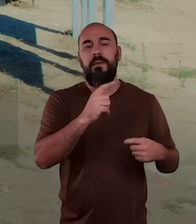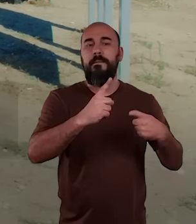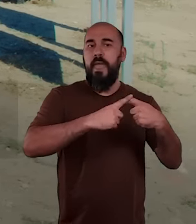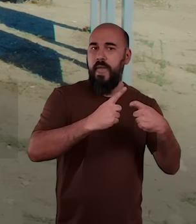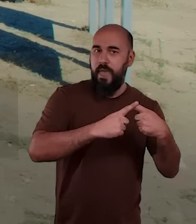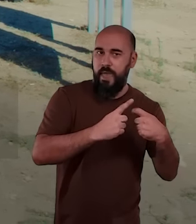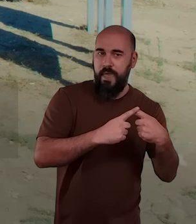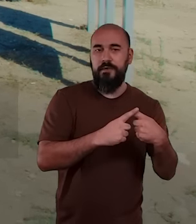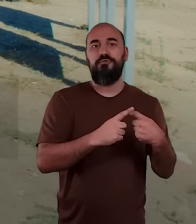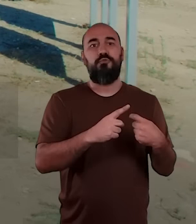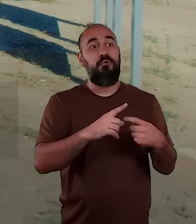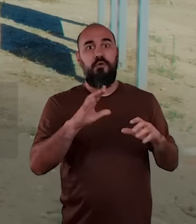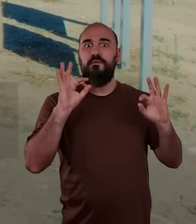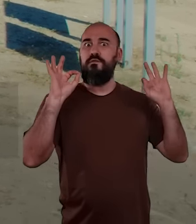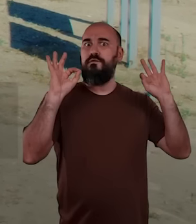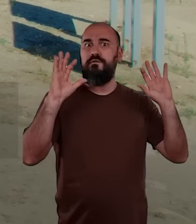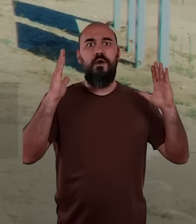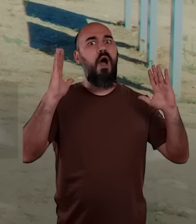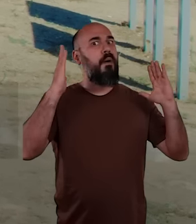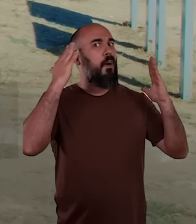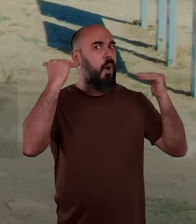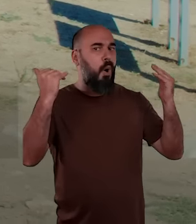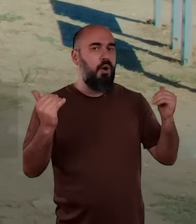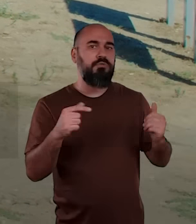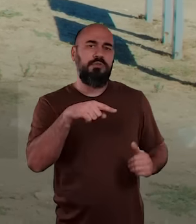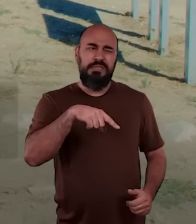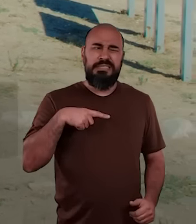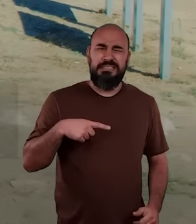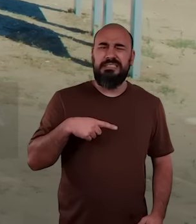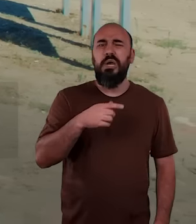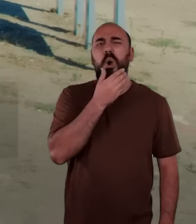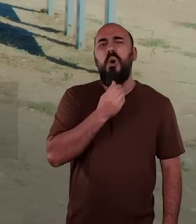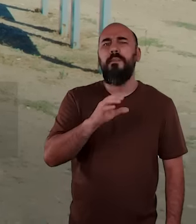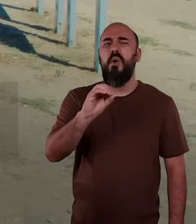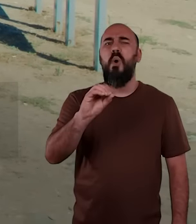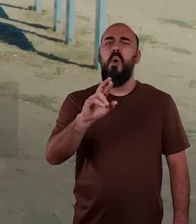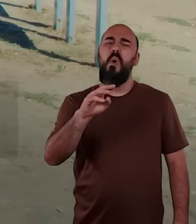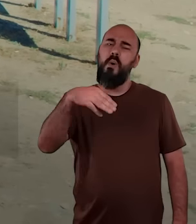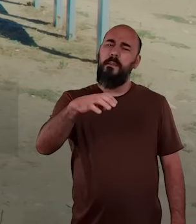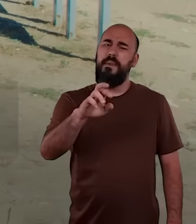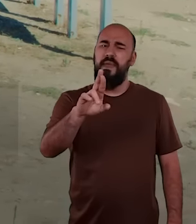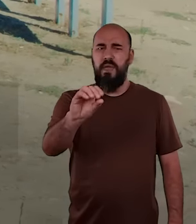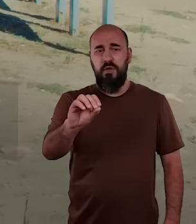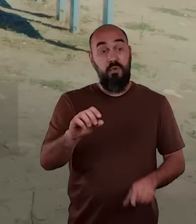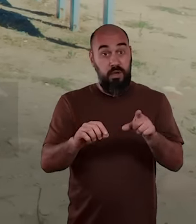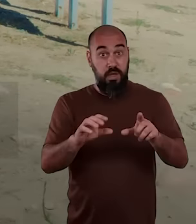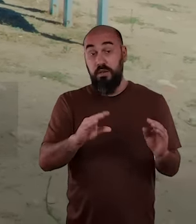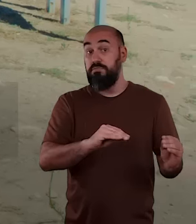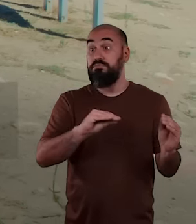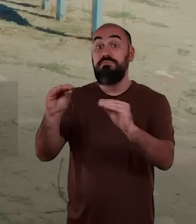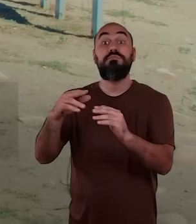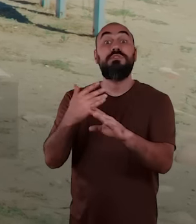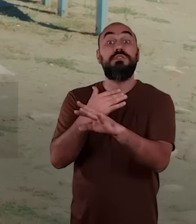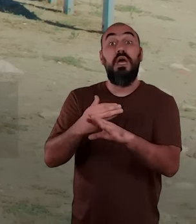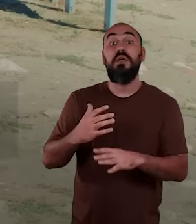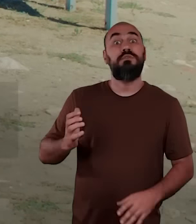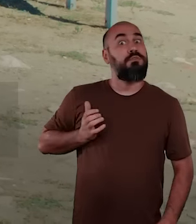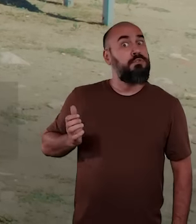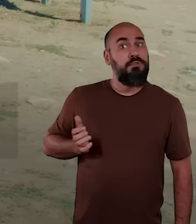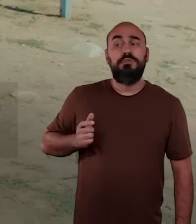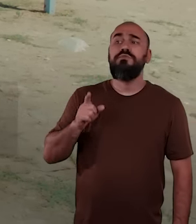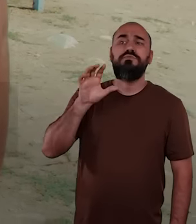riquíssima. Polemos, por exemplo, que era um dos cidadãos daqui, que se tornou até rei depois de uma outra cidade, ele tinha tanto